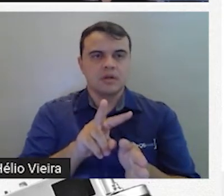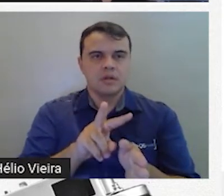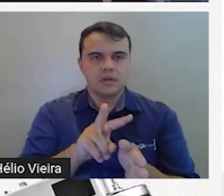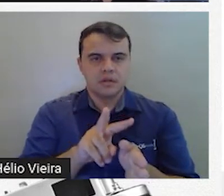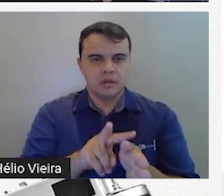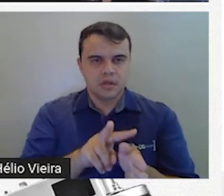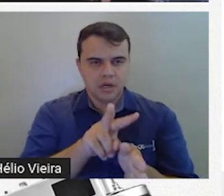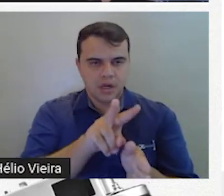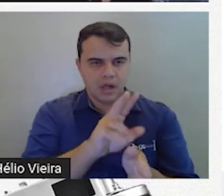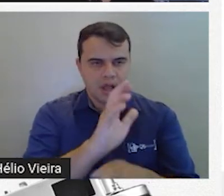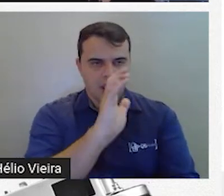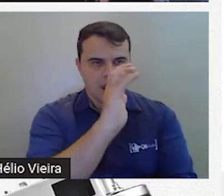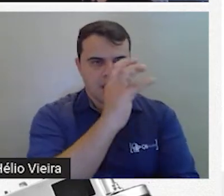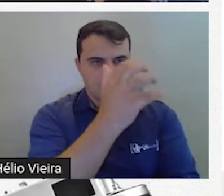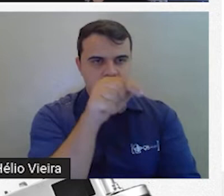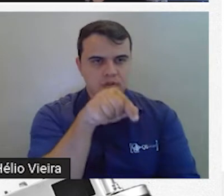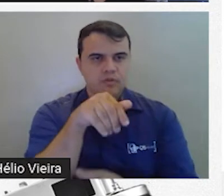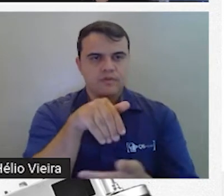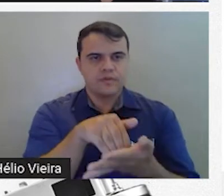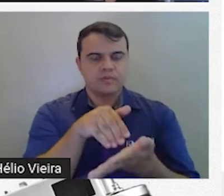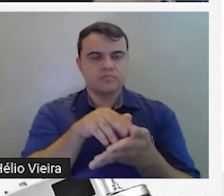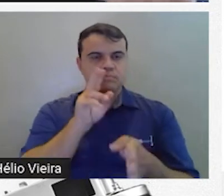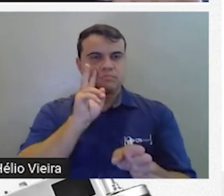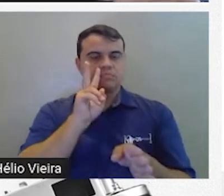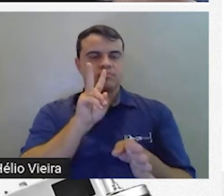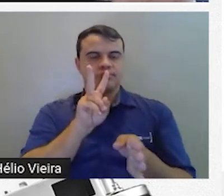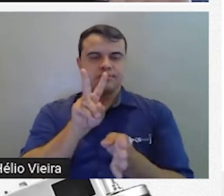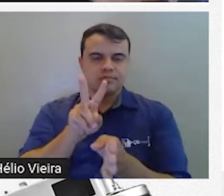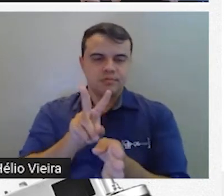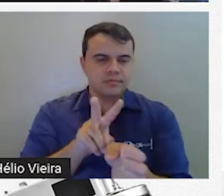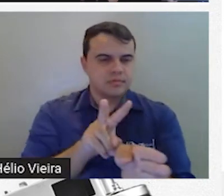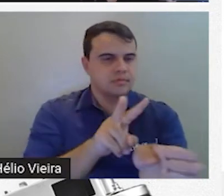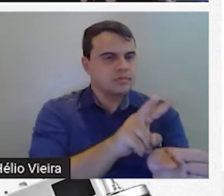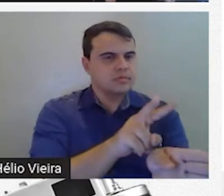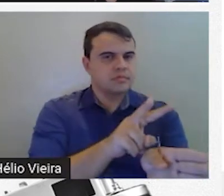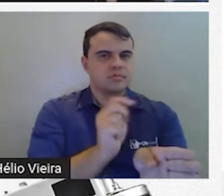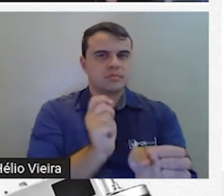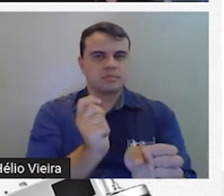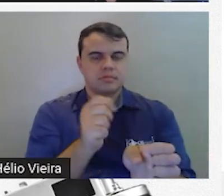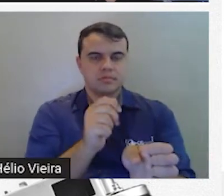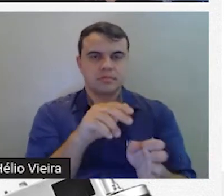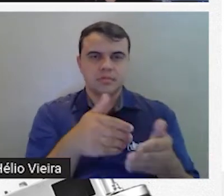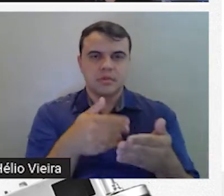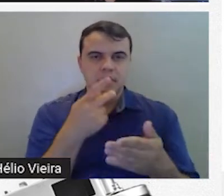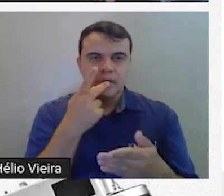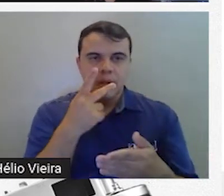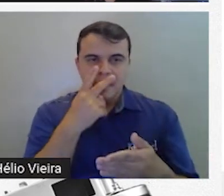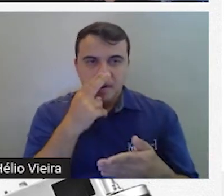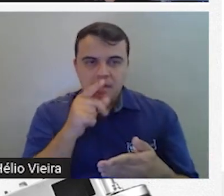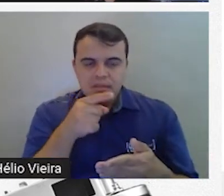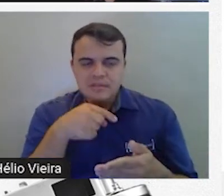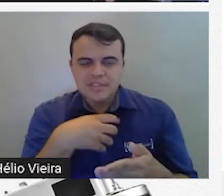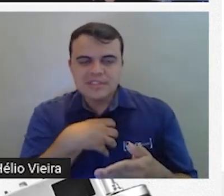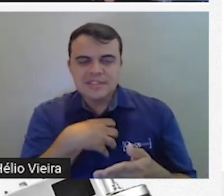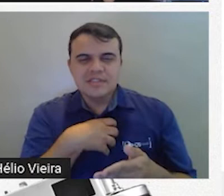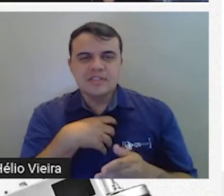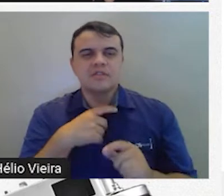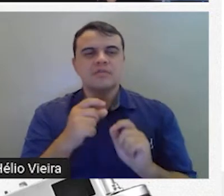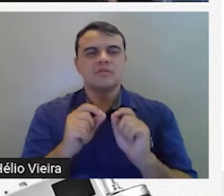no final, né? Então, ela leva o nosso olhar, então ela acaba trazendo